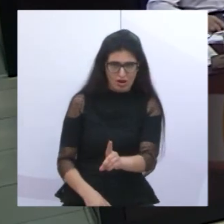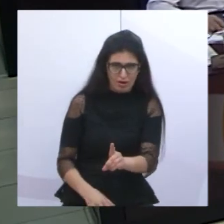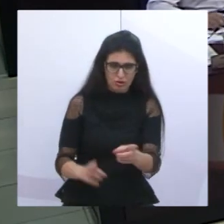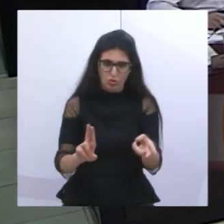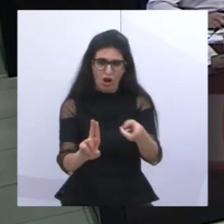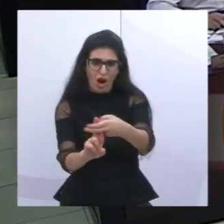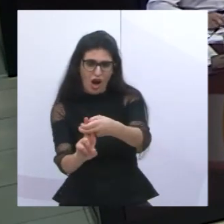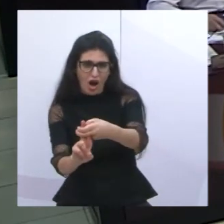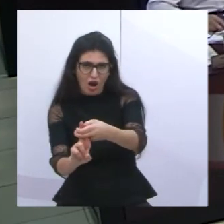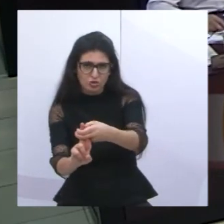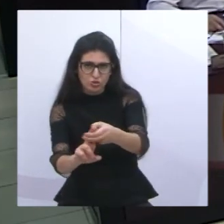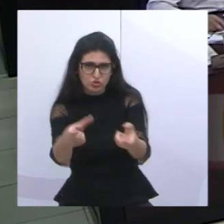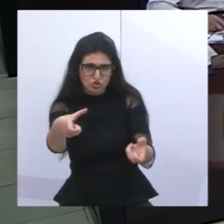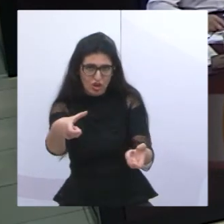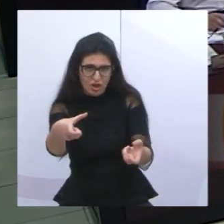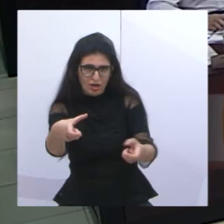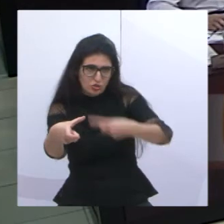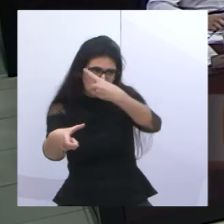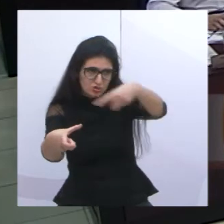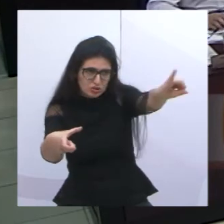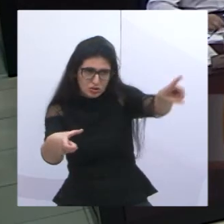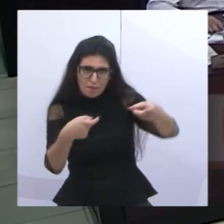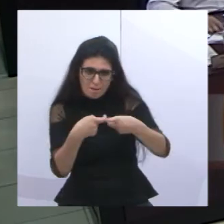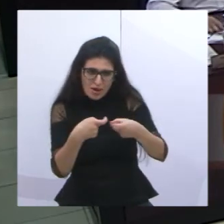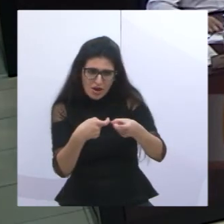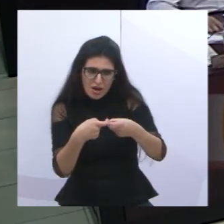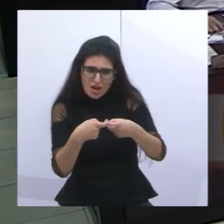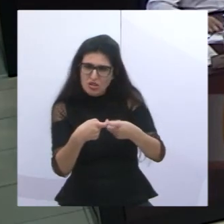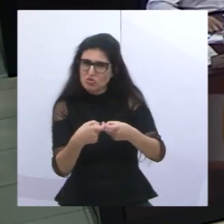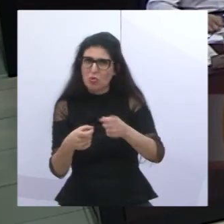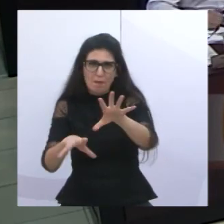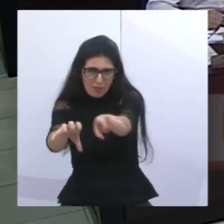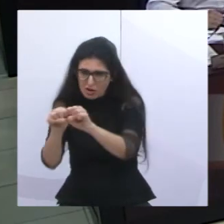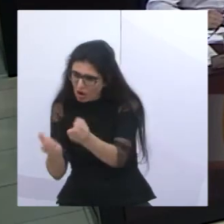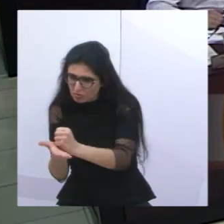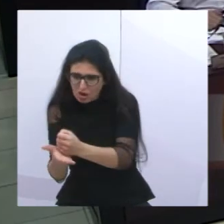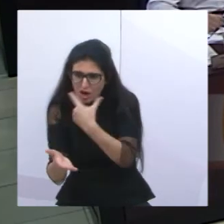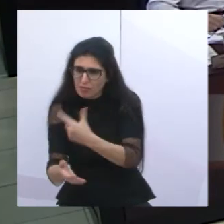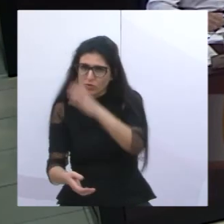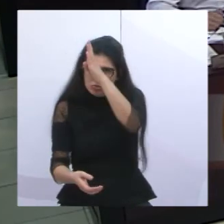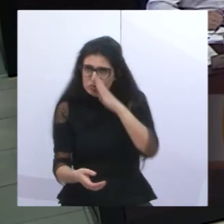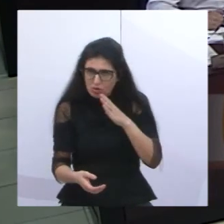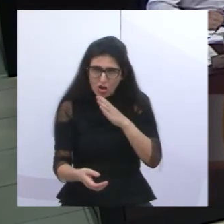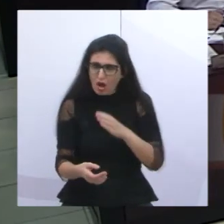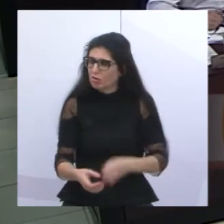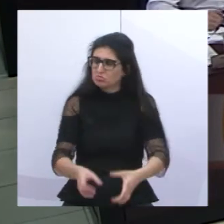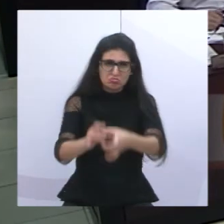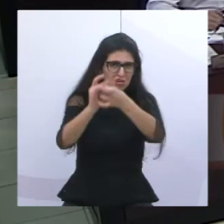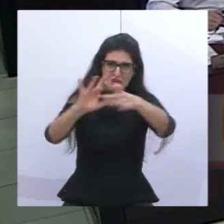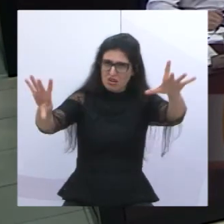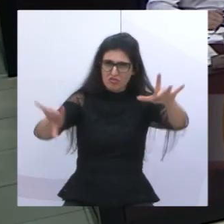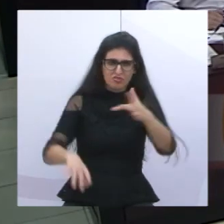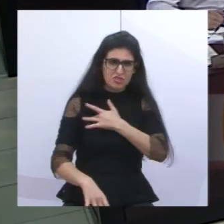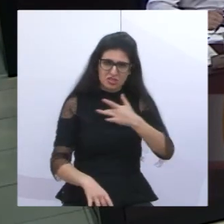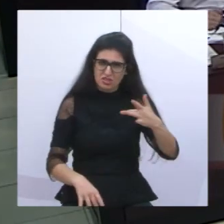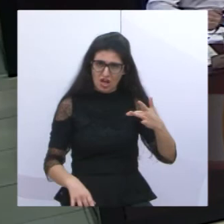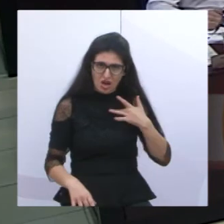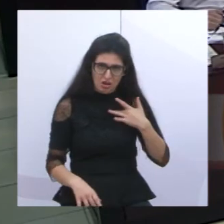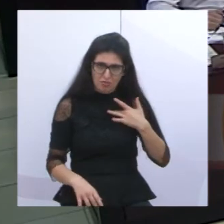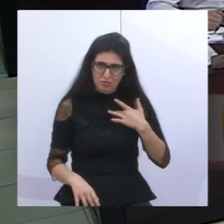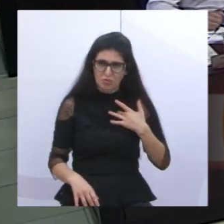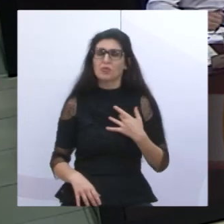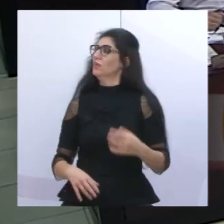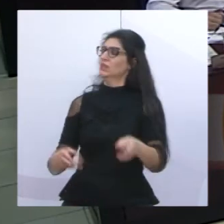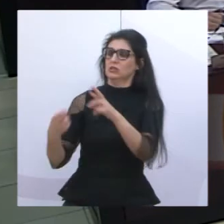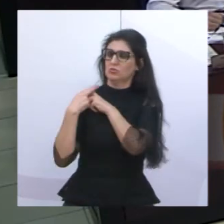SUS e utilizar todos os serviços, consulta, exame, medicamento do remanho ou alto custo. Saúde é dever do